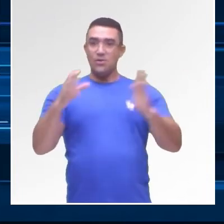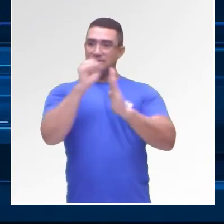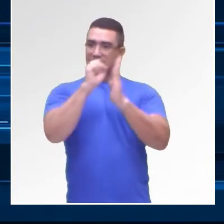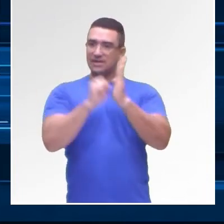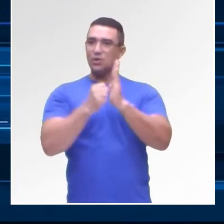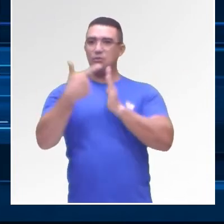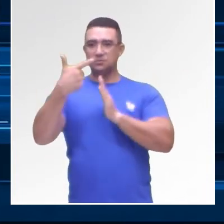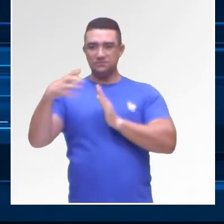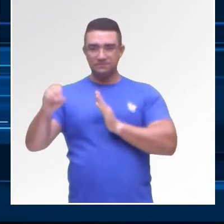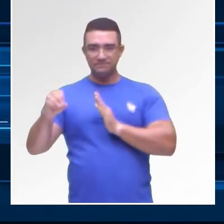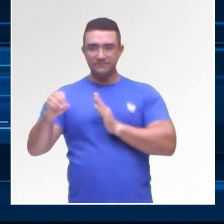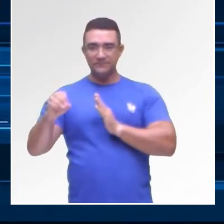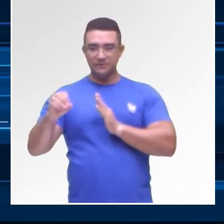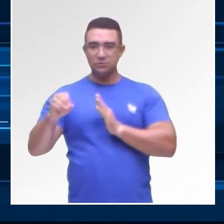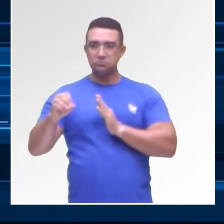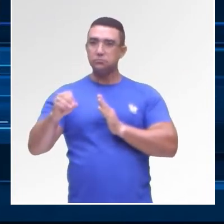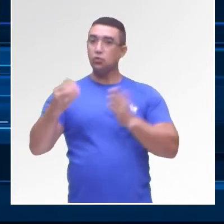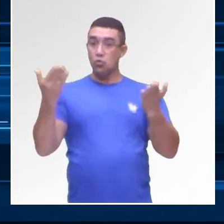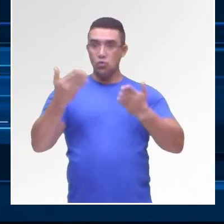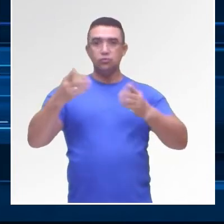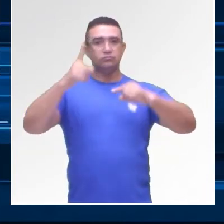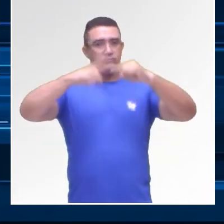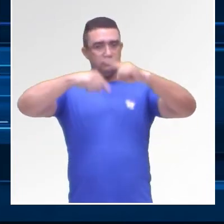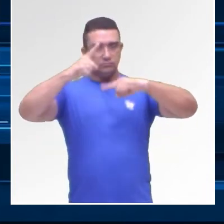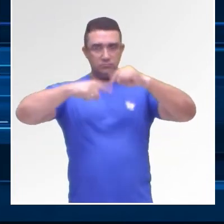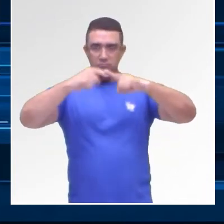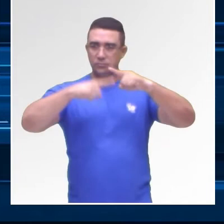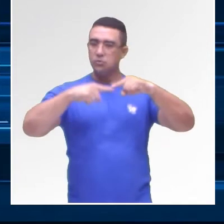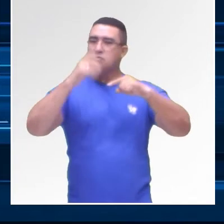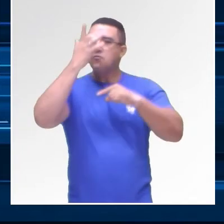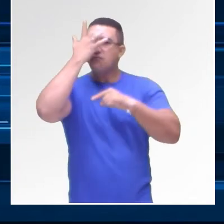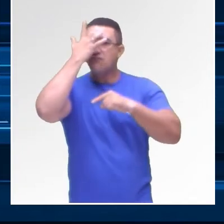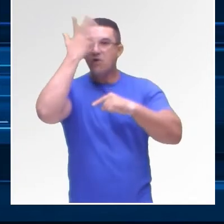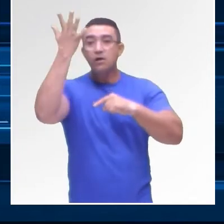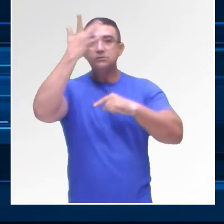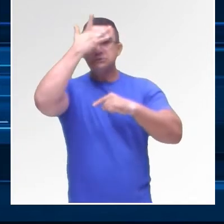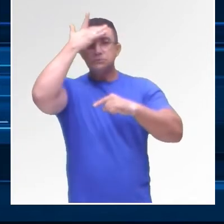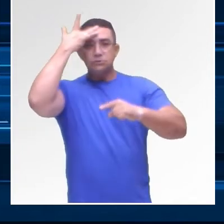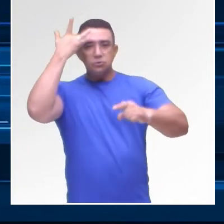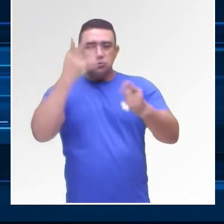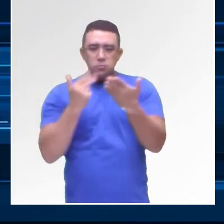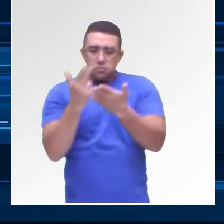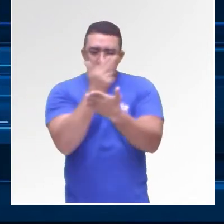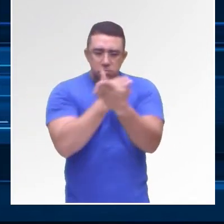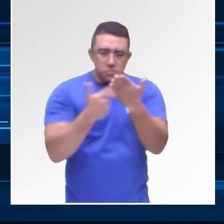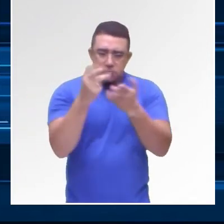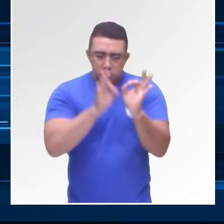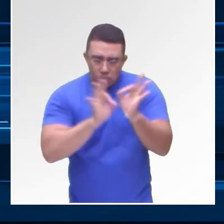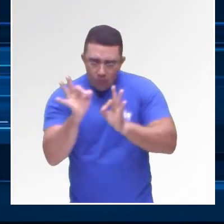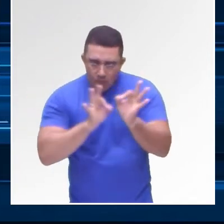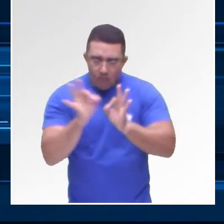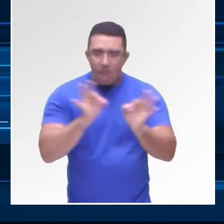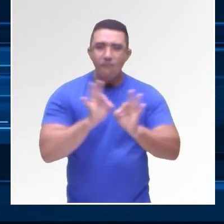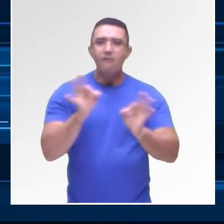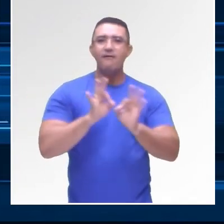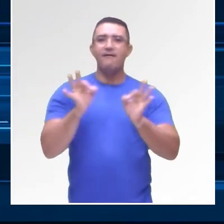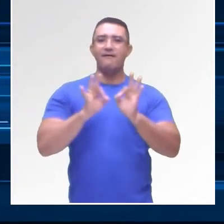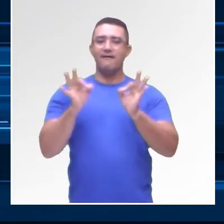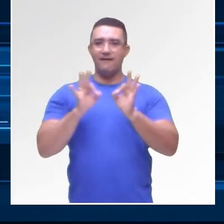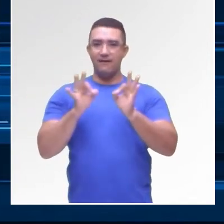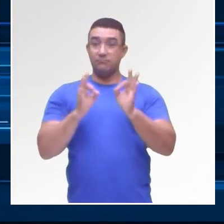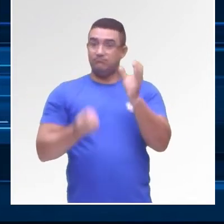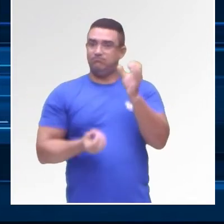aqui, graças aos materiais disponíveis, as pessoas fizeram novamente a ideia do Joseph e